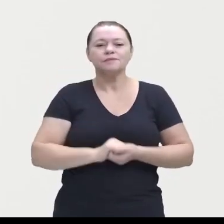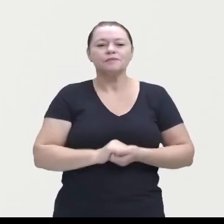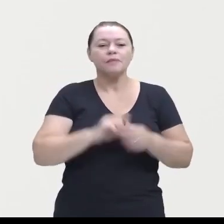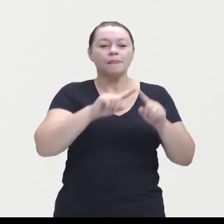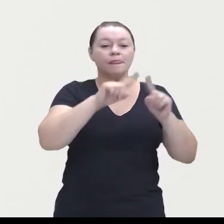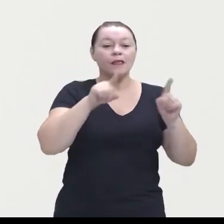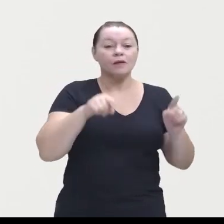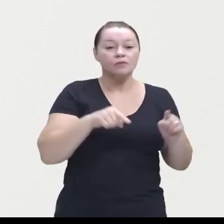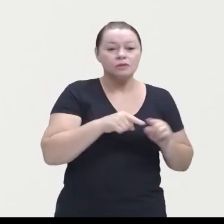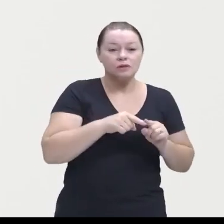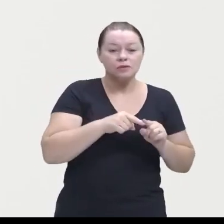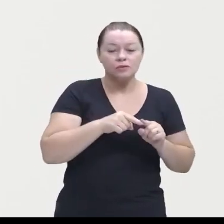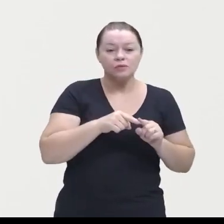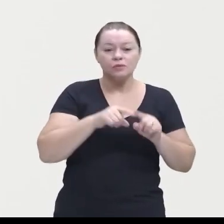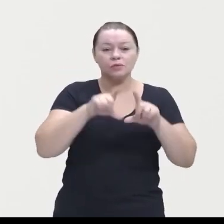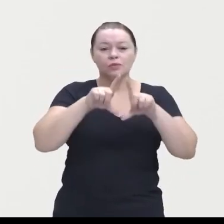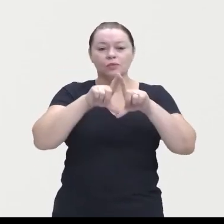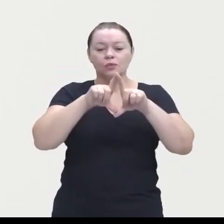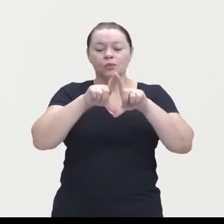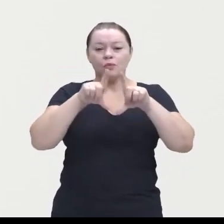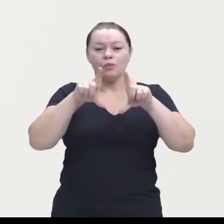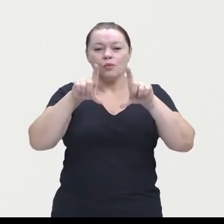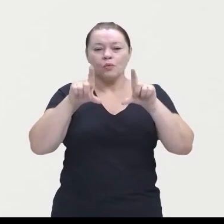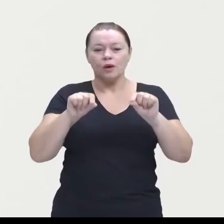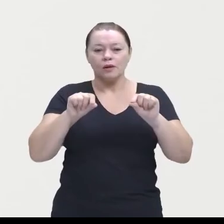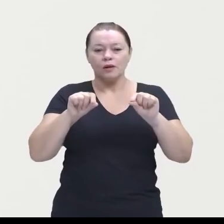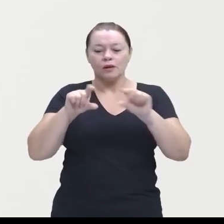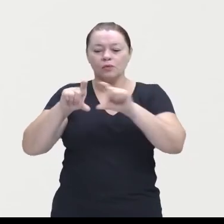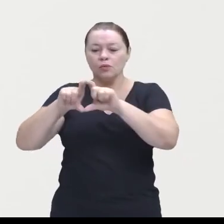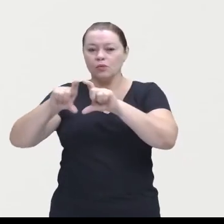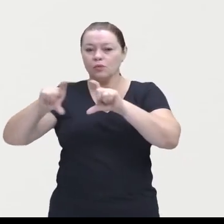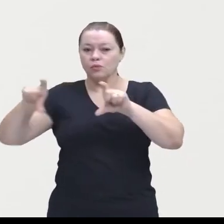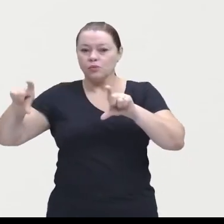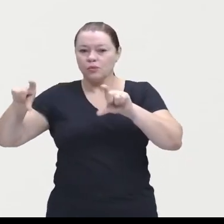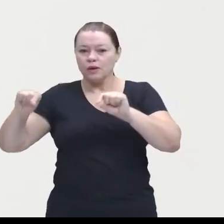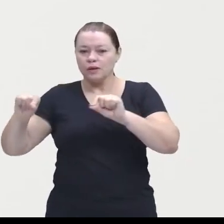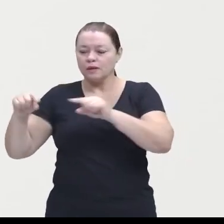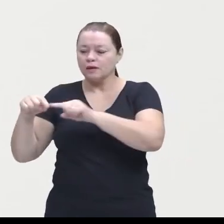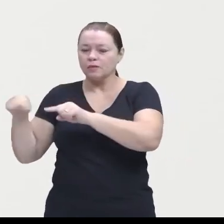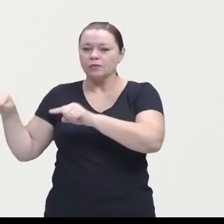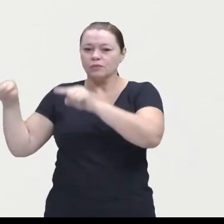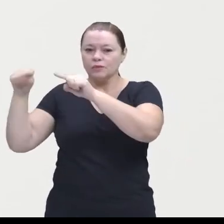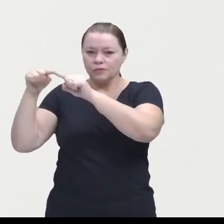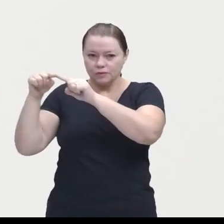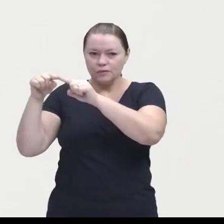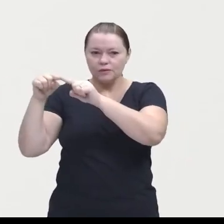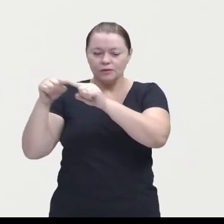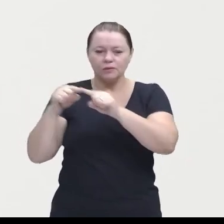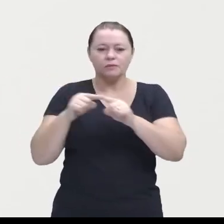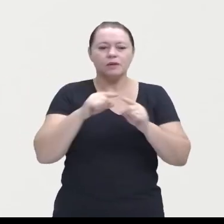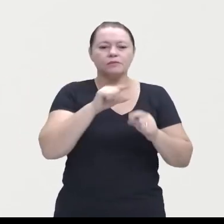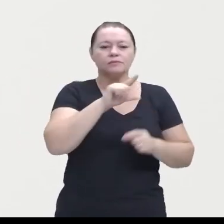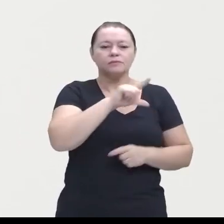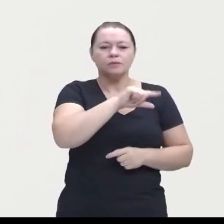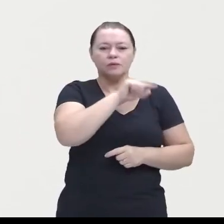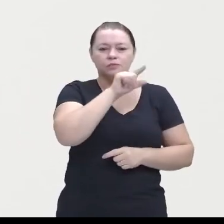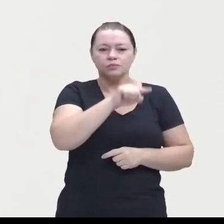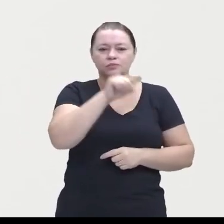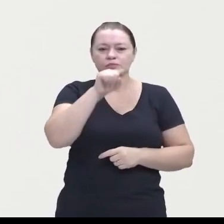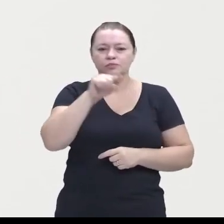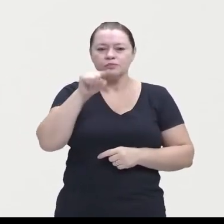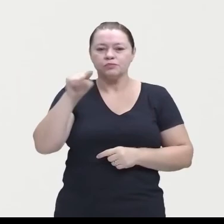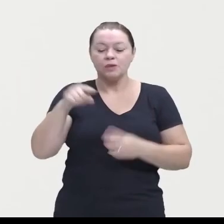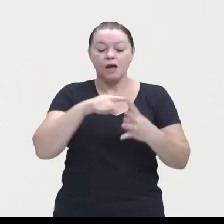Círculo, quadrado, retângulo, triângulo. Círculo,